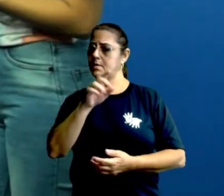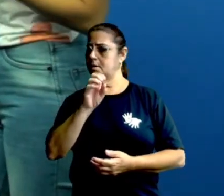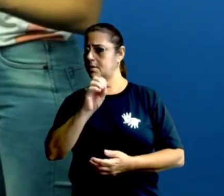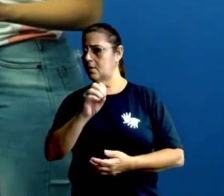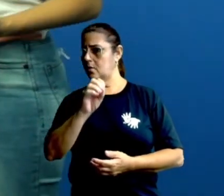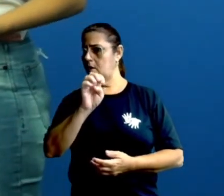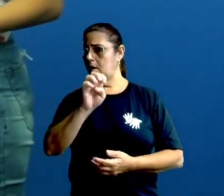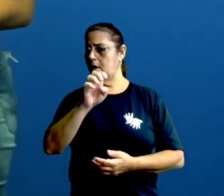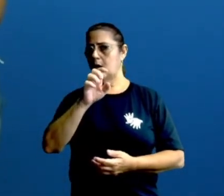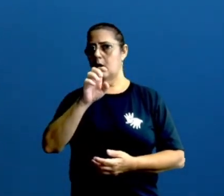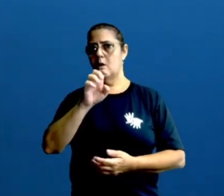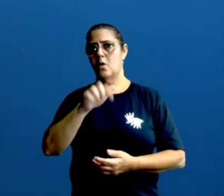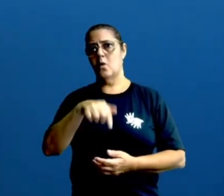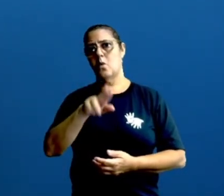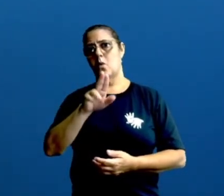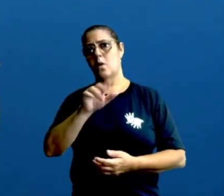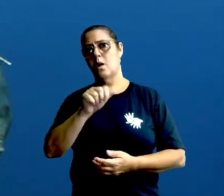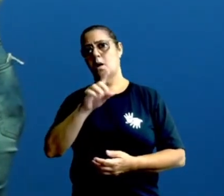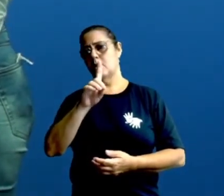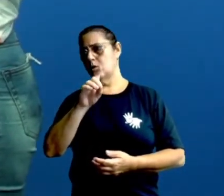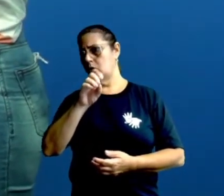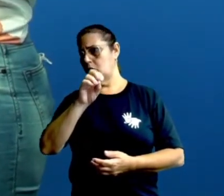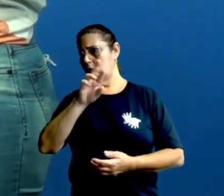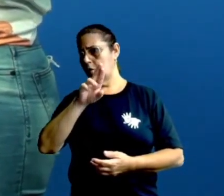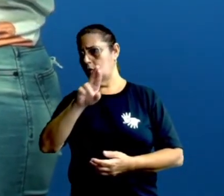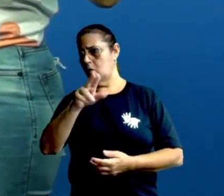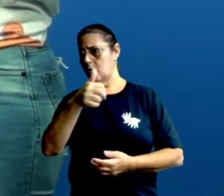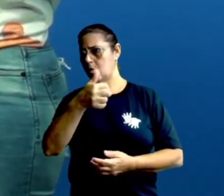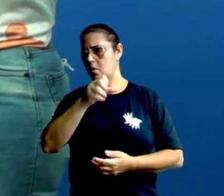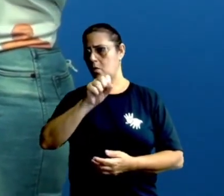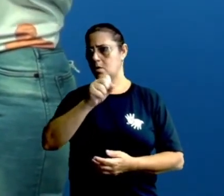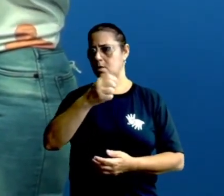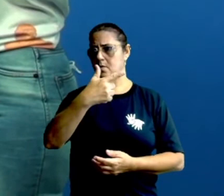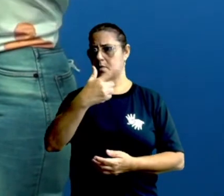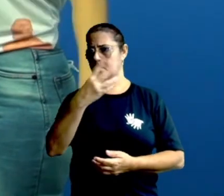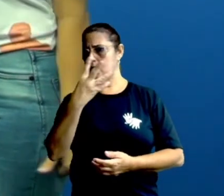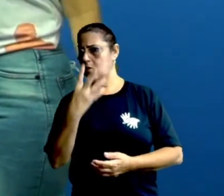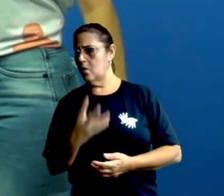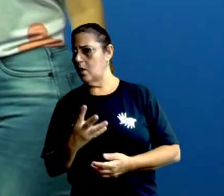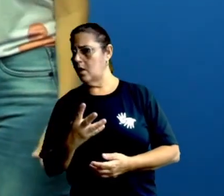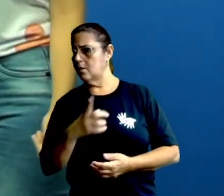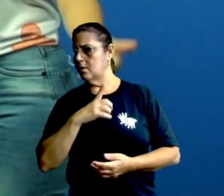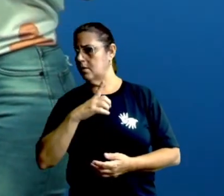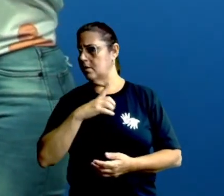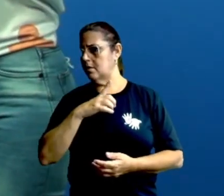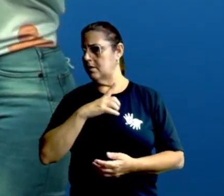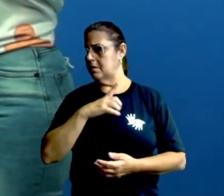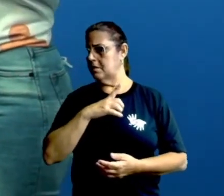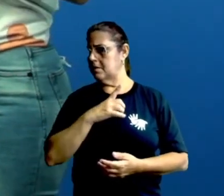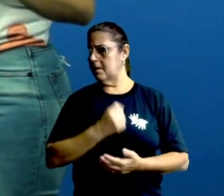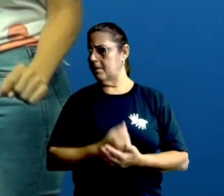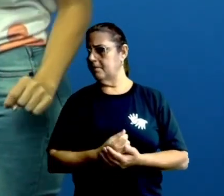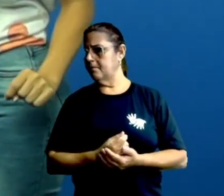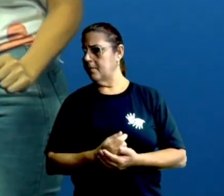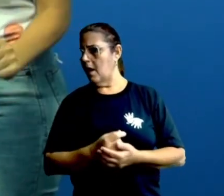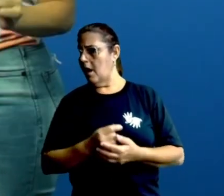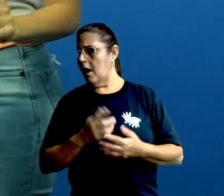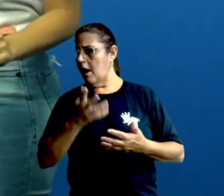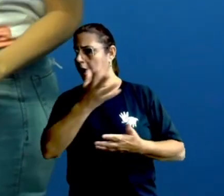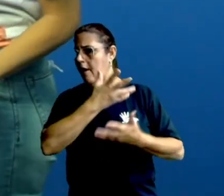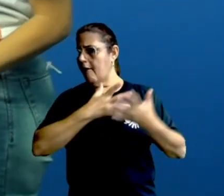movimento importantíssimo e que tem resquícios lá da Revolução Pernambucana